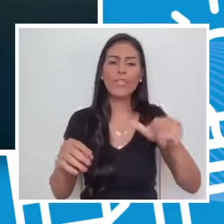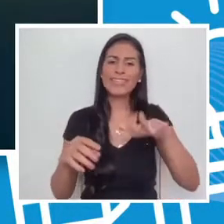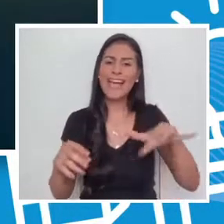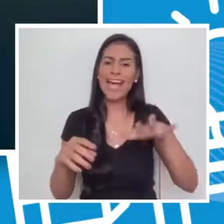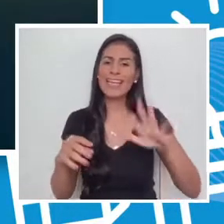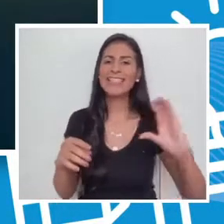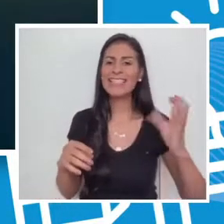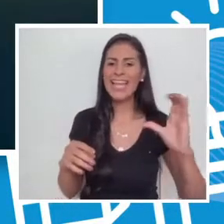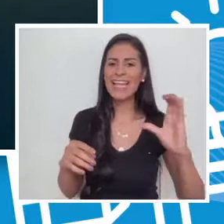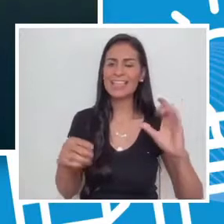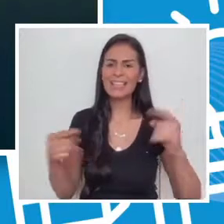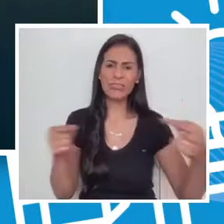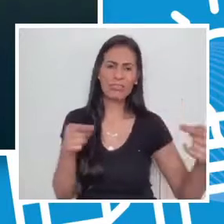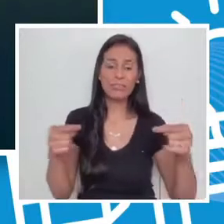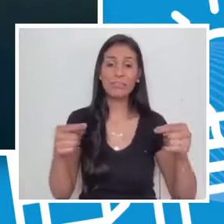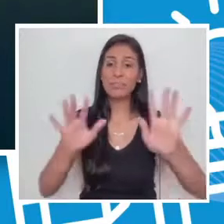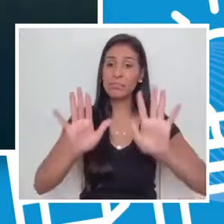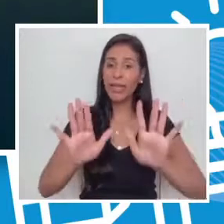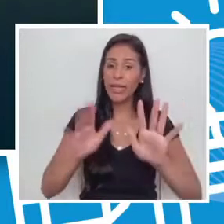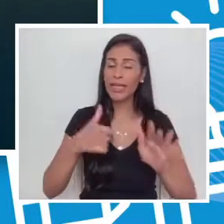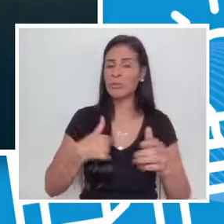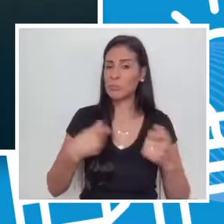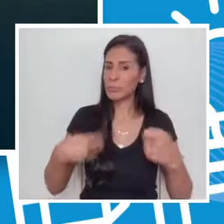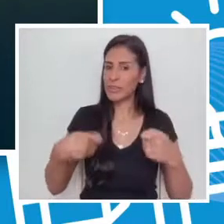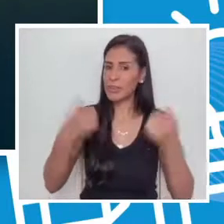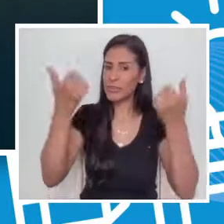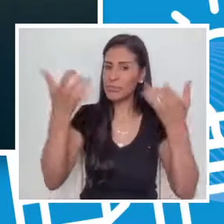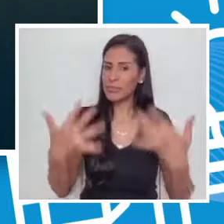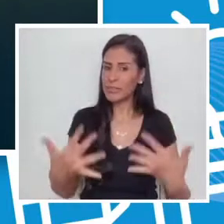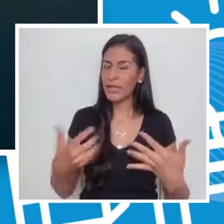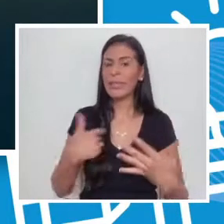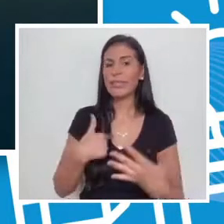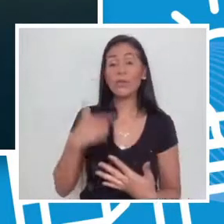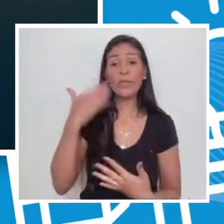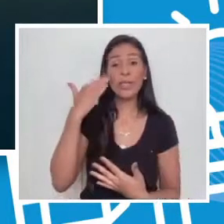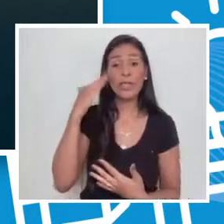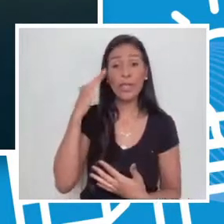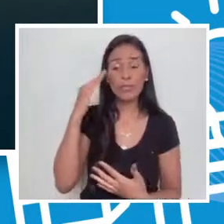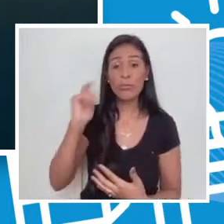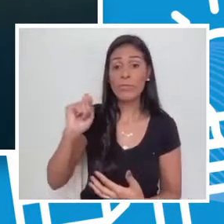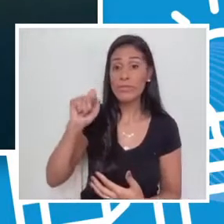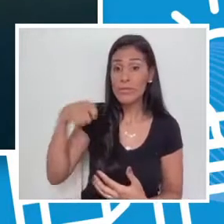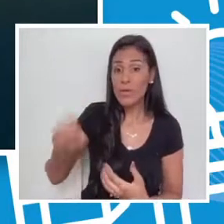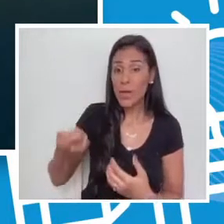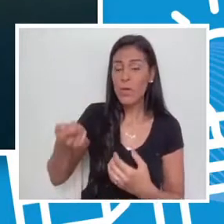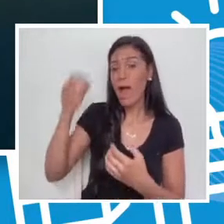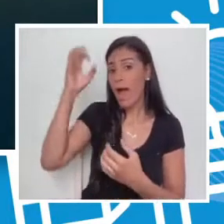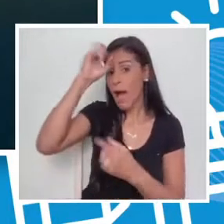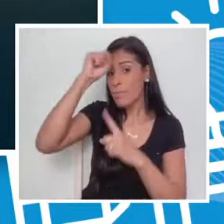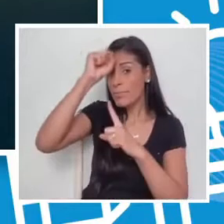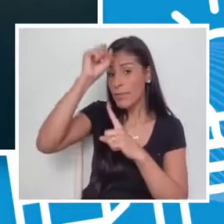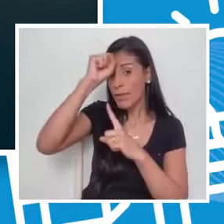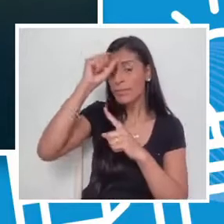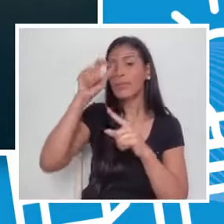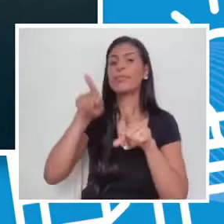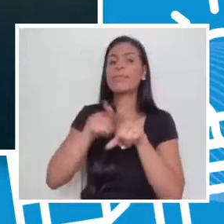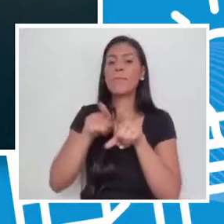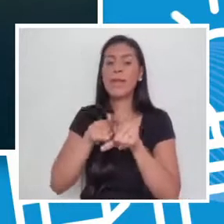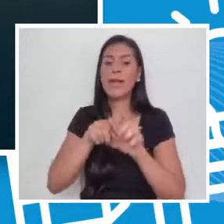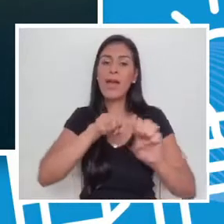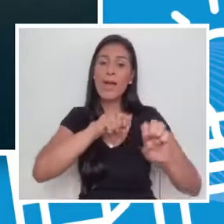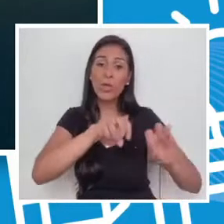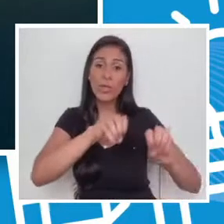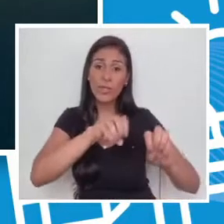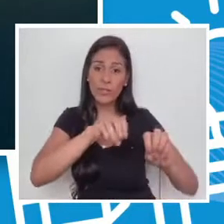que compreendo a análise da aprendizagem e da educação como